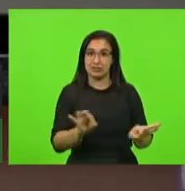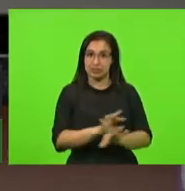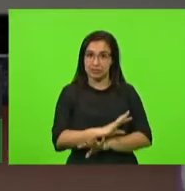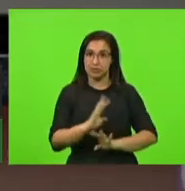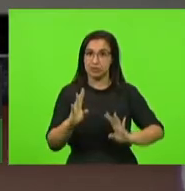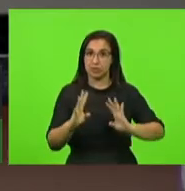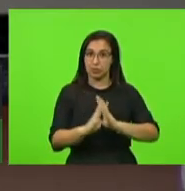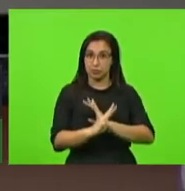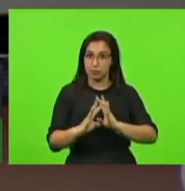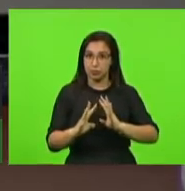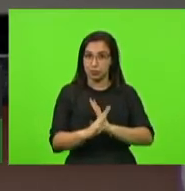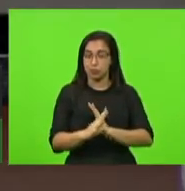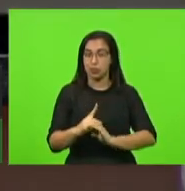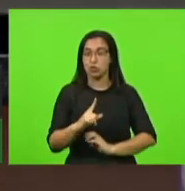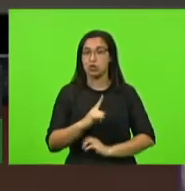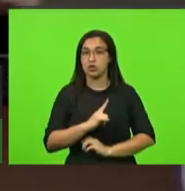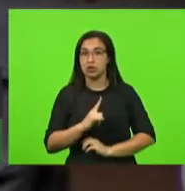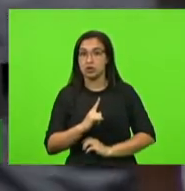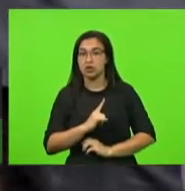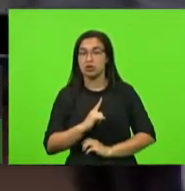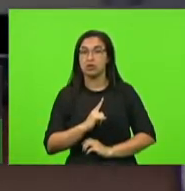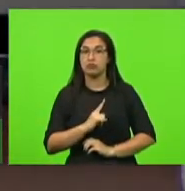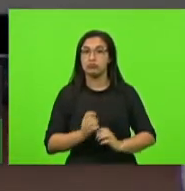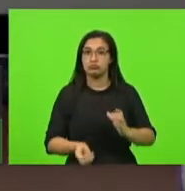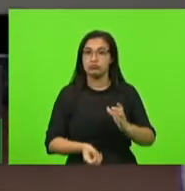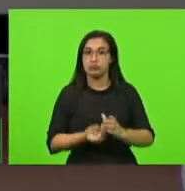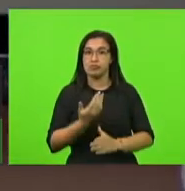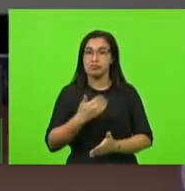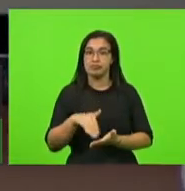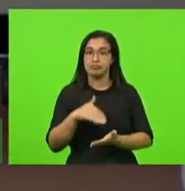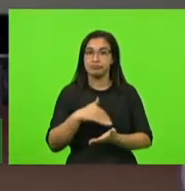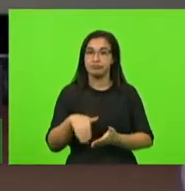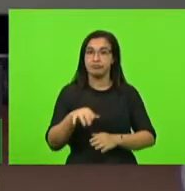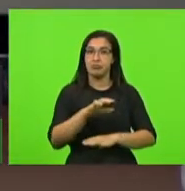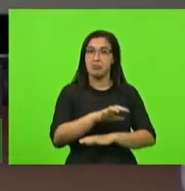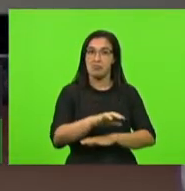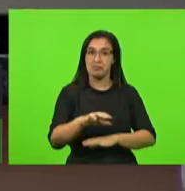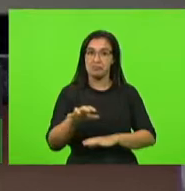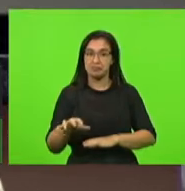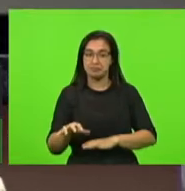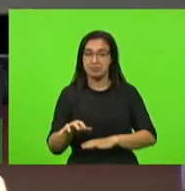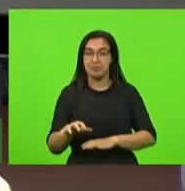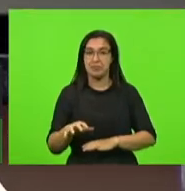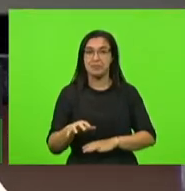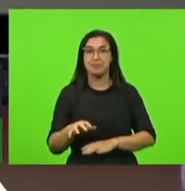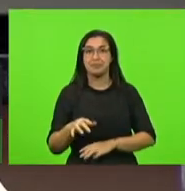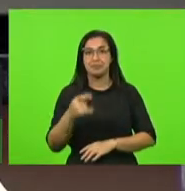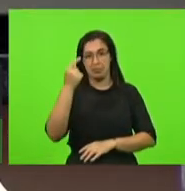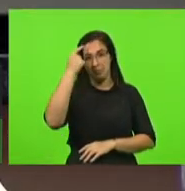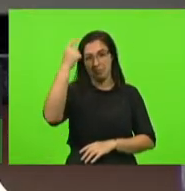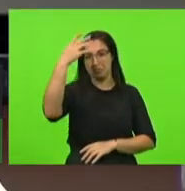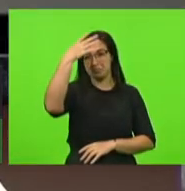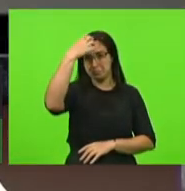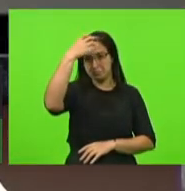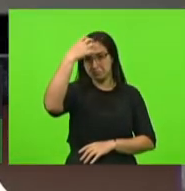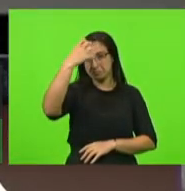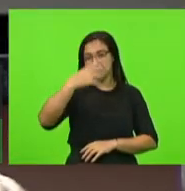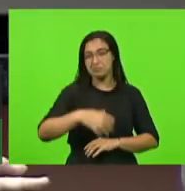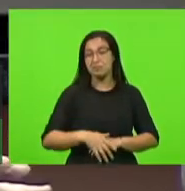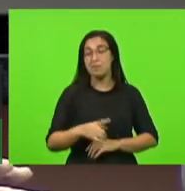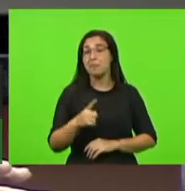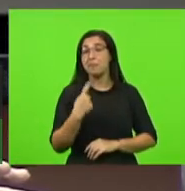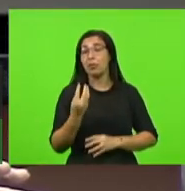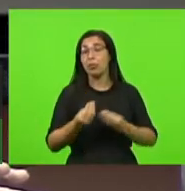que houve com a criação das secretarias regionais, o deputado Ismael também estava aqui, nós acabamos